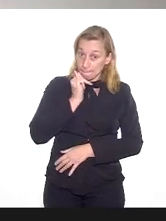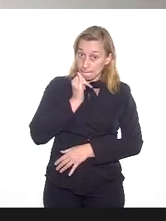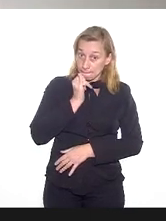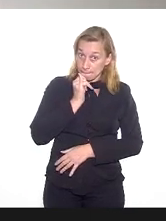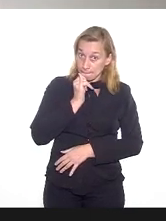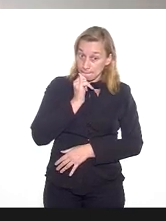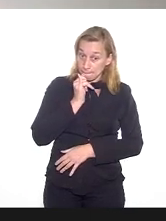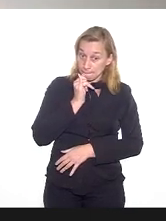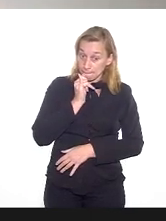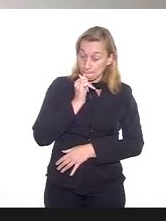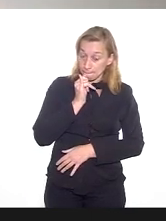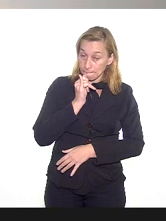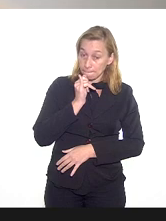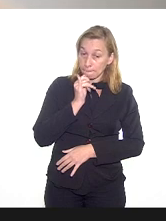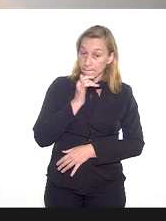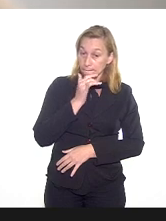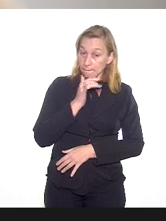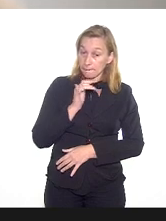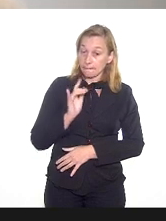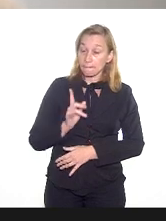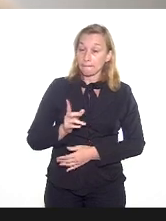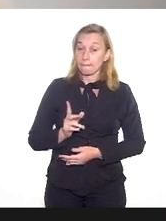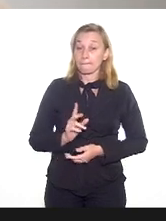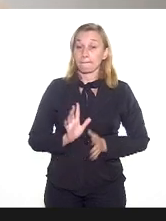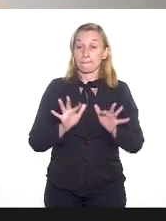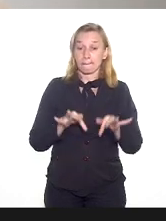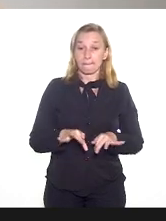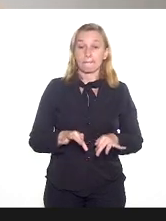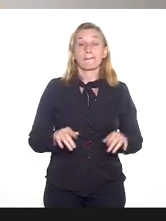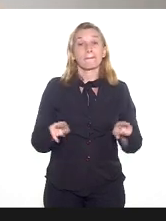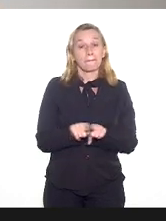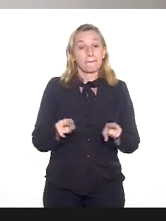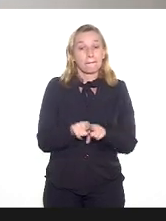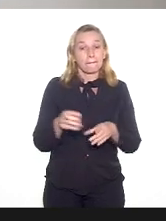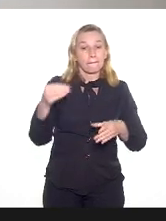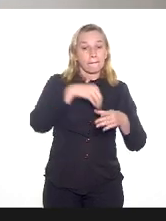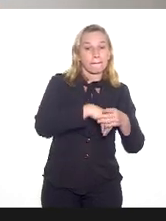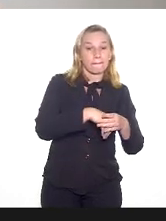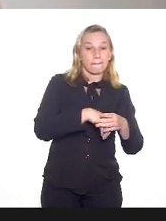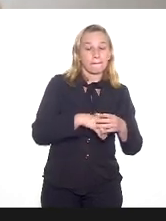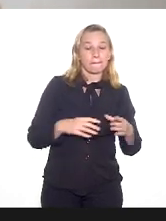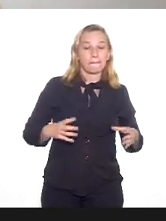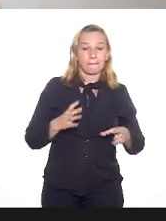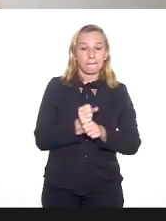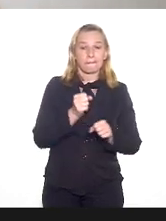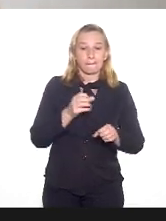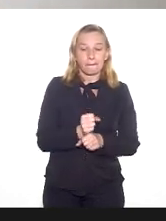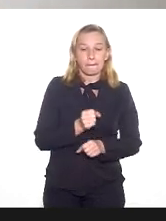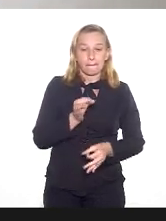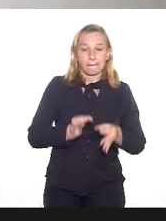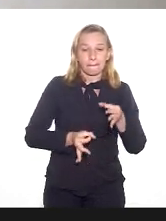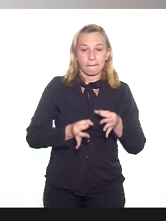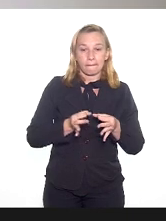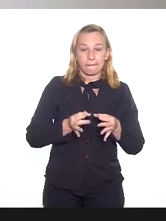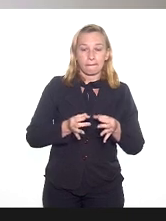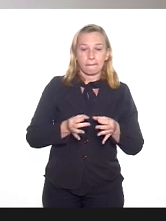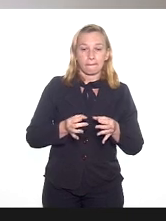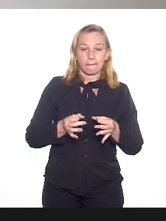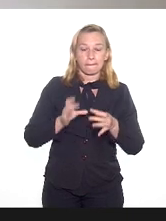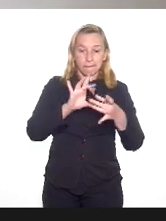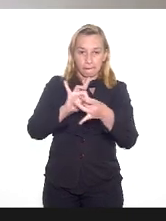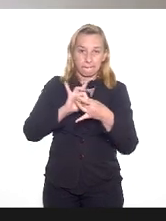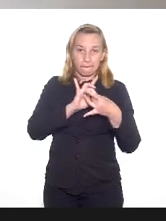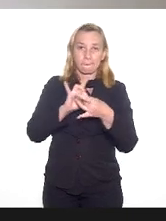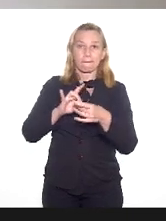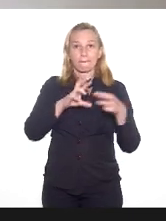que essas recomendações sejam remetidas, também entre o Tribunal de Contas da União, porque ele